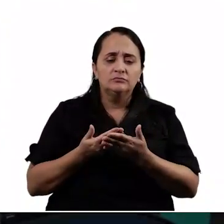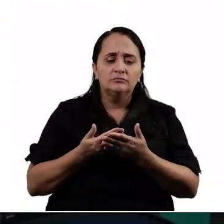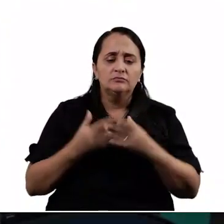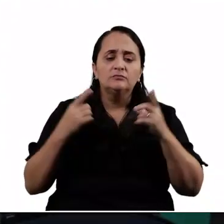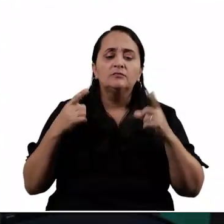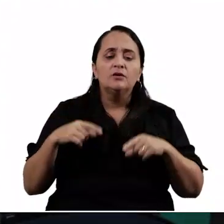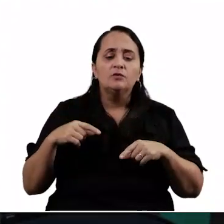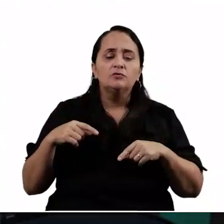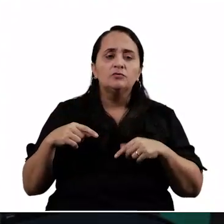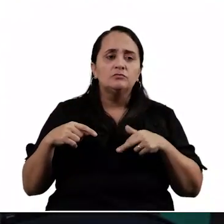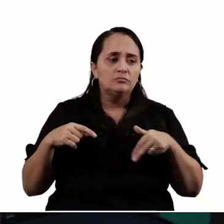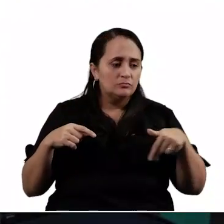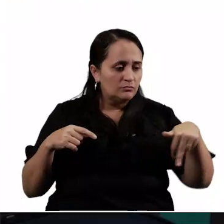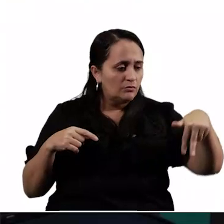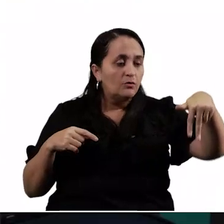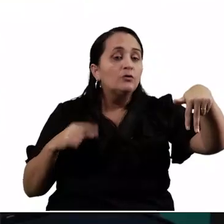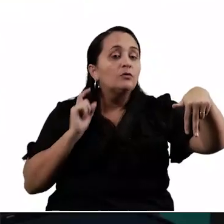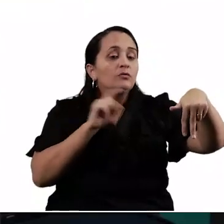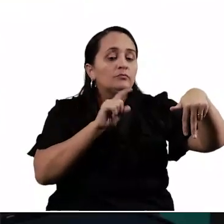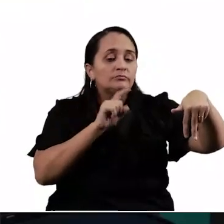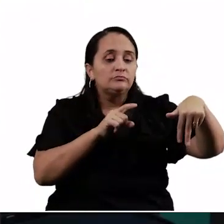mudou o caminho por onde